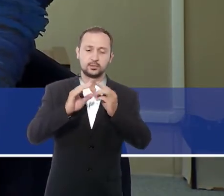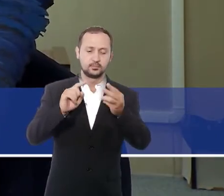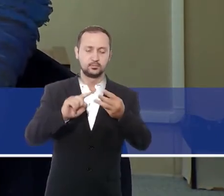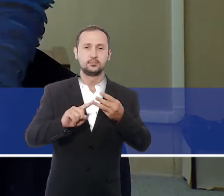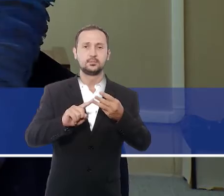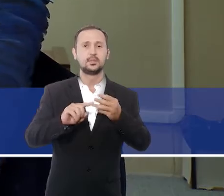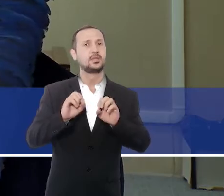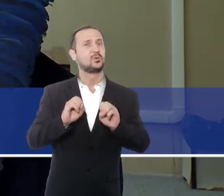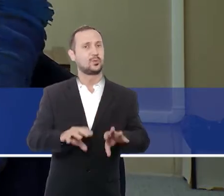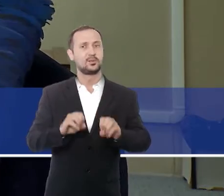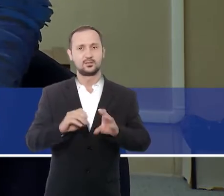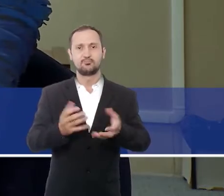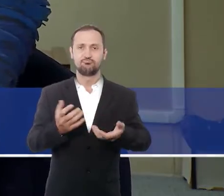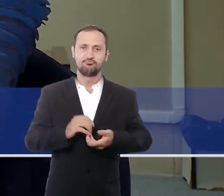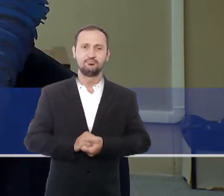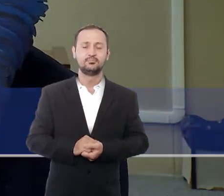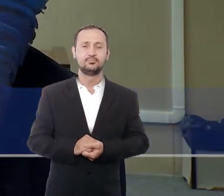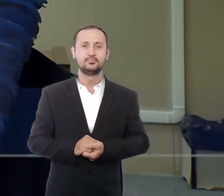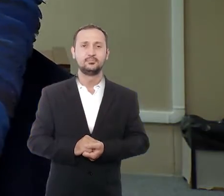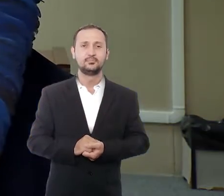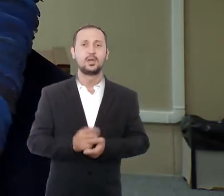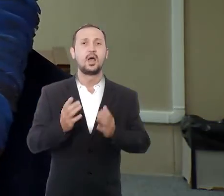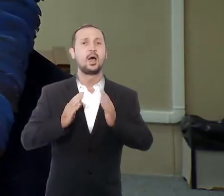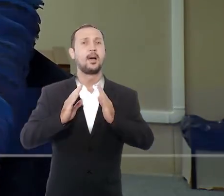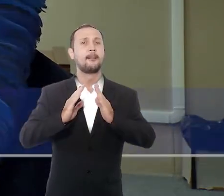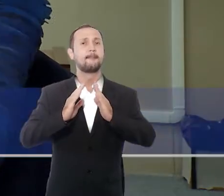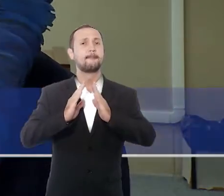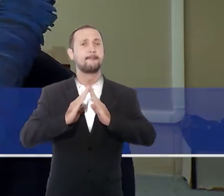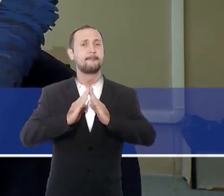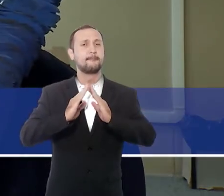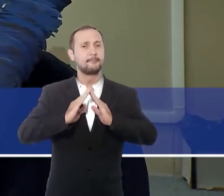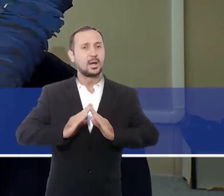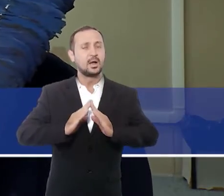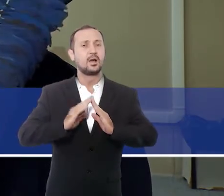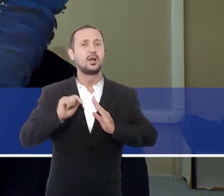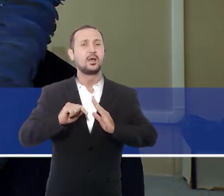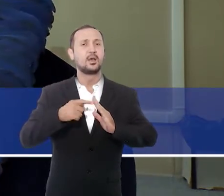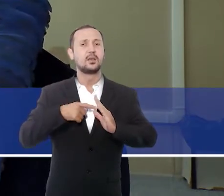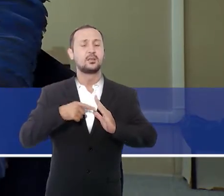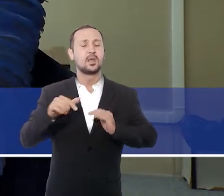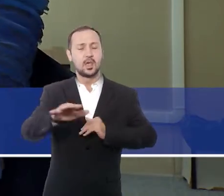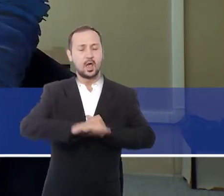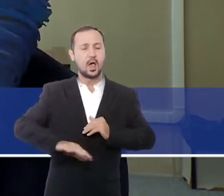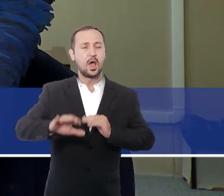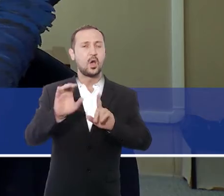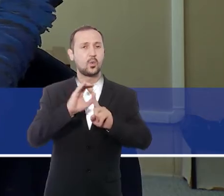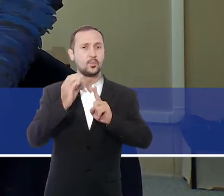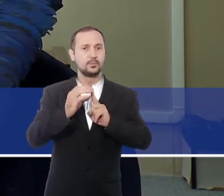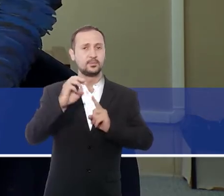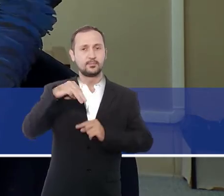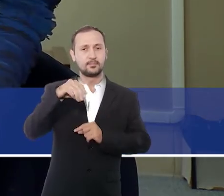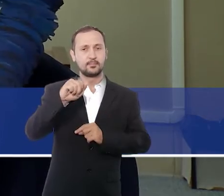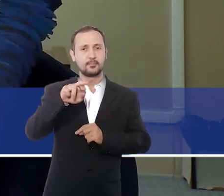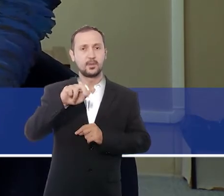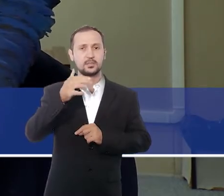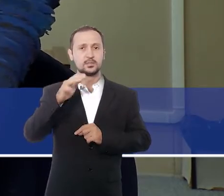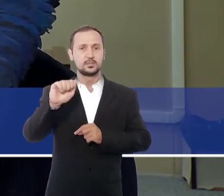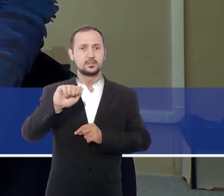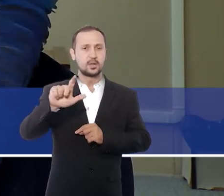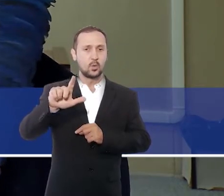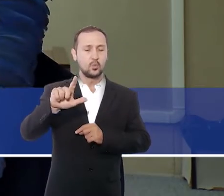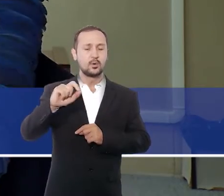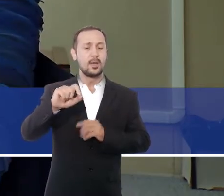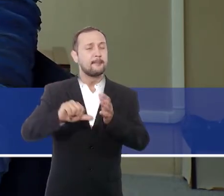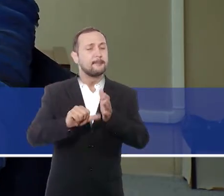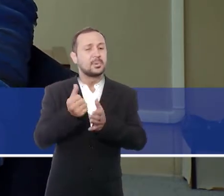moradia e a nossa educação. E a moradia, a comunidade Marçal de Souza é uma das primeiras.